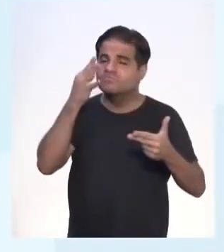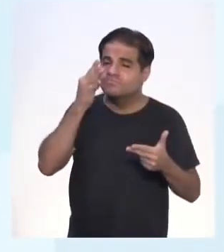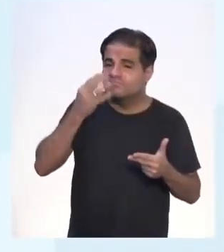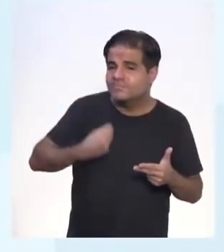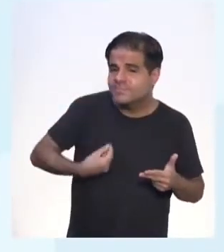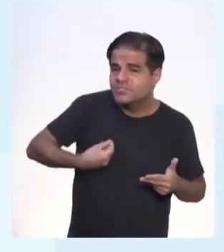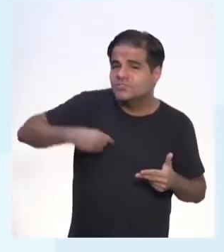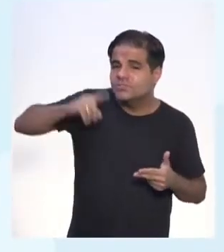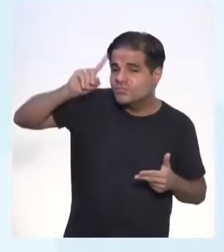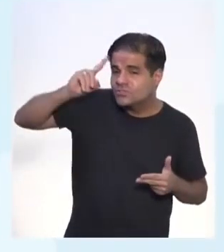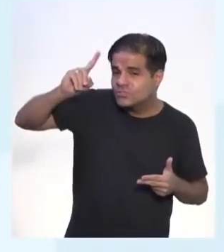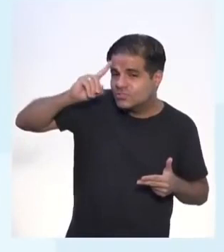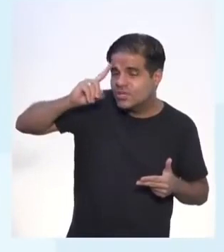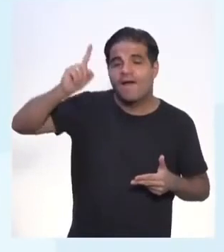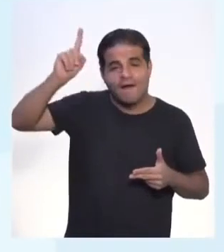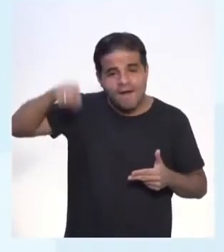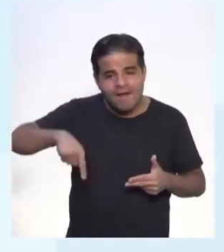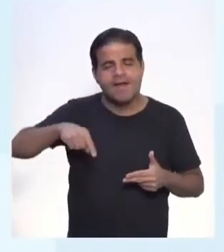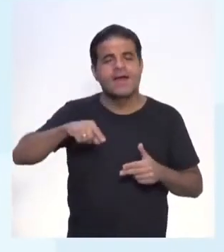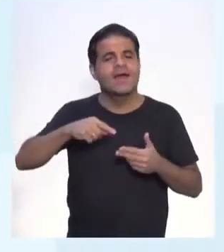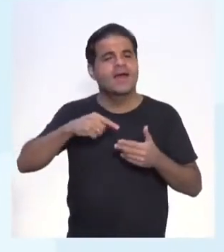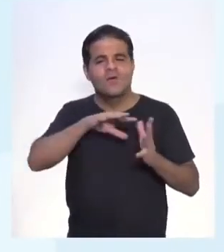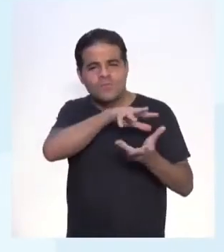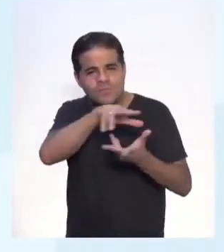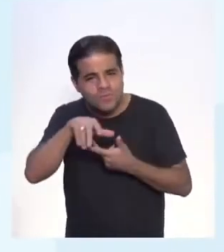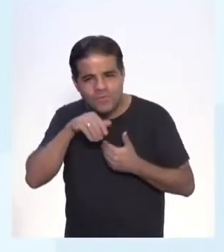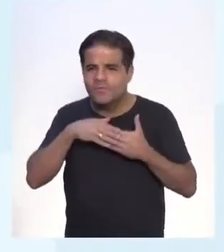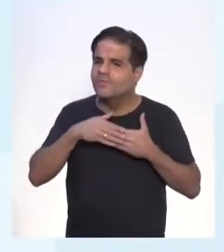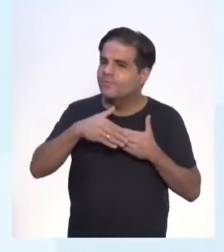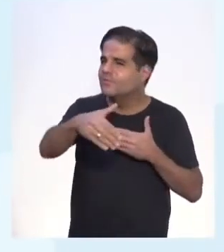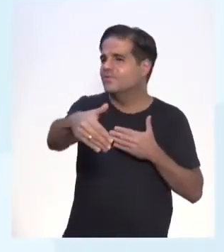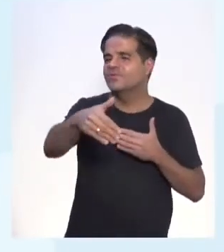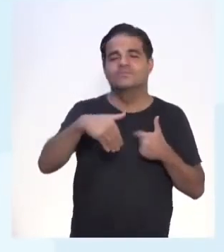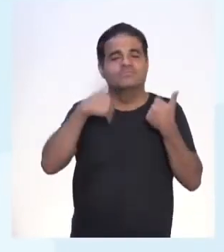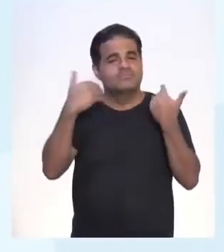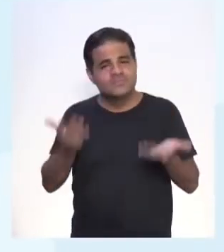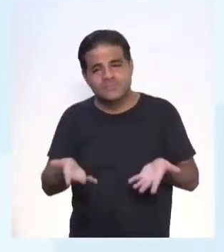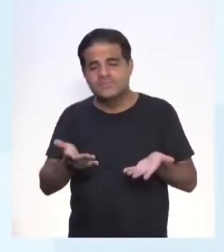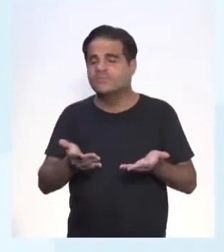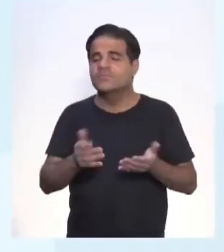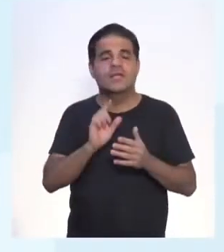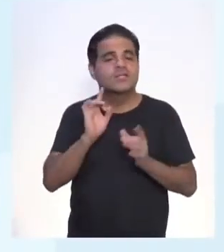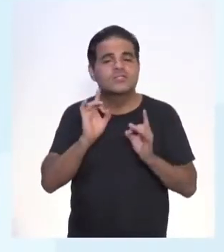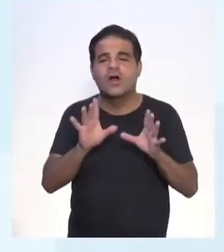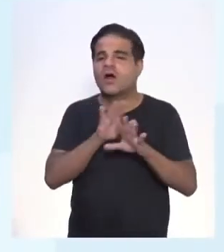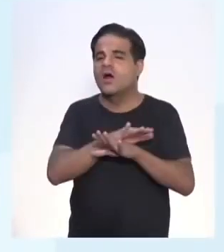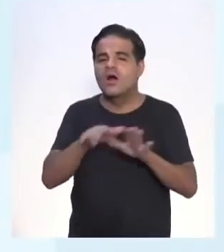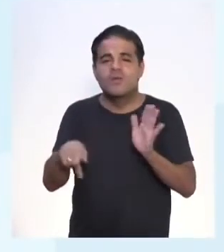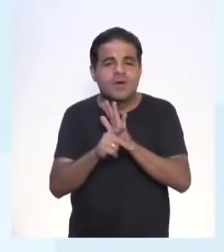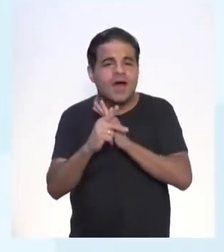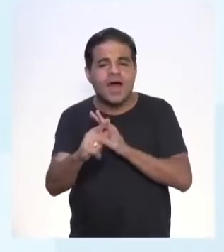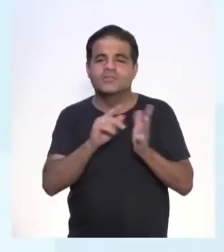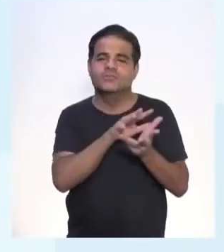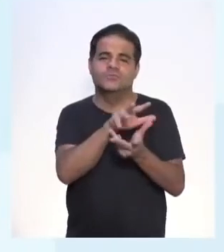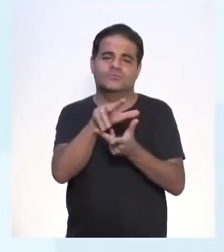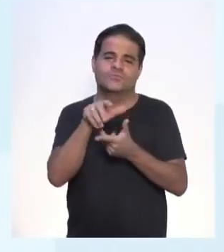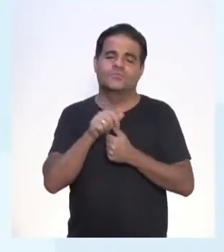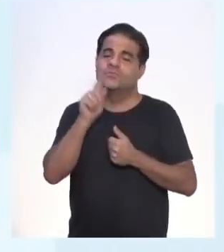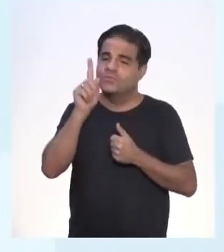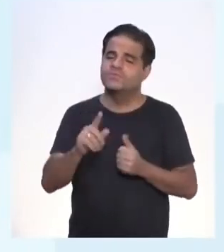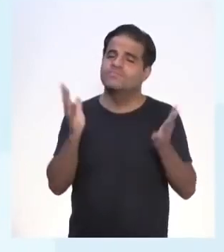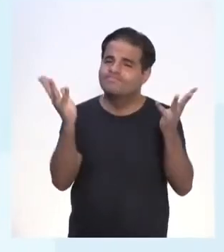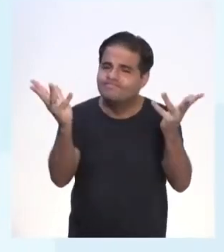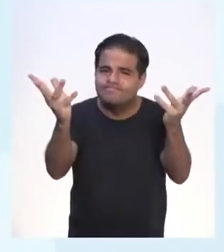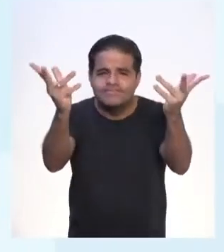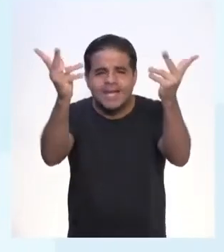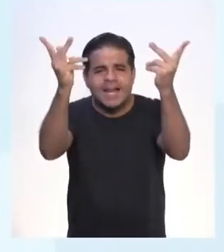nosso dia, que a gente fala, é assim, imagina, o mundo é desse jeito. Não é. Ele é apenas uma parte do mundo. E é isso que é